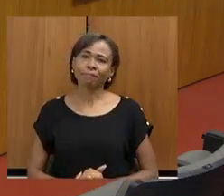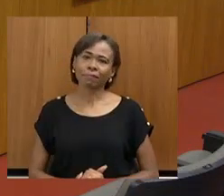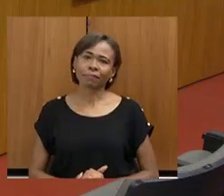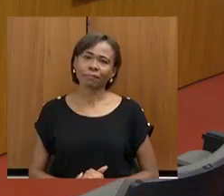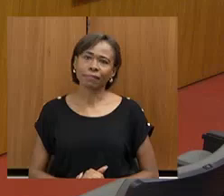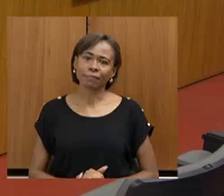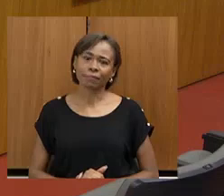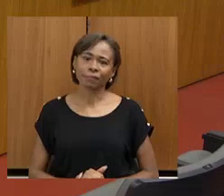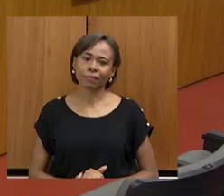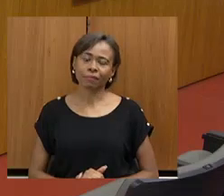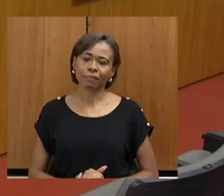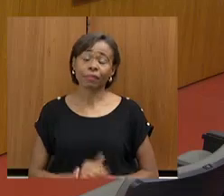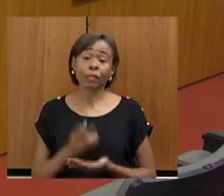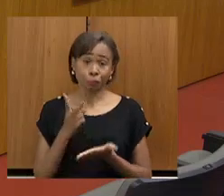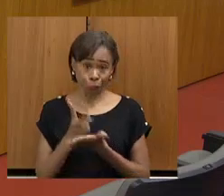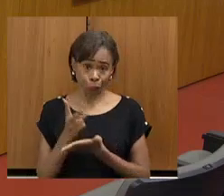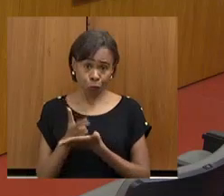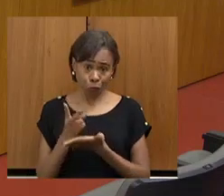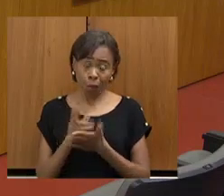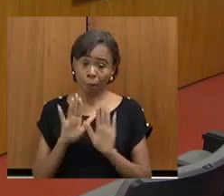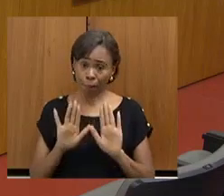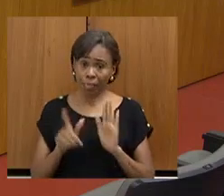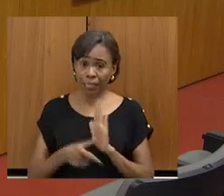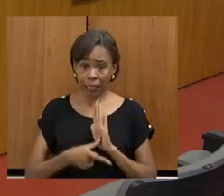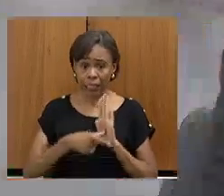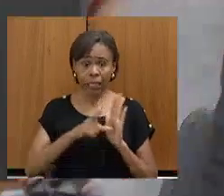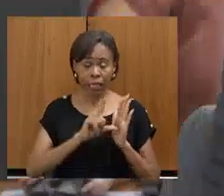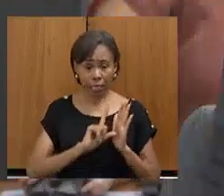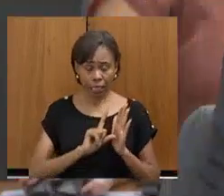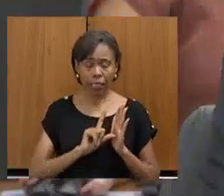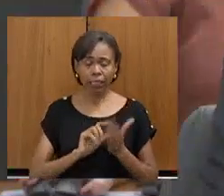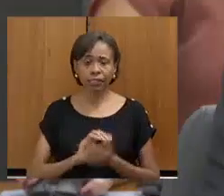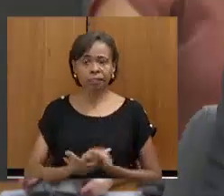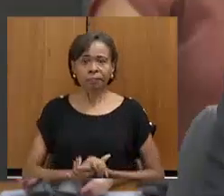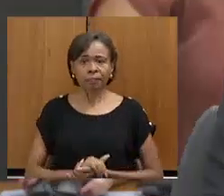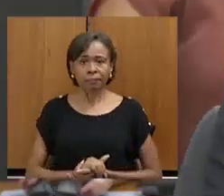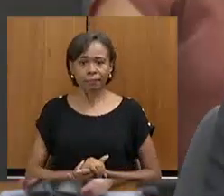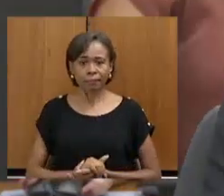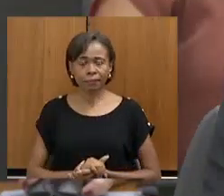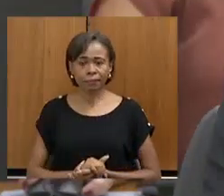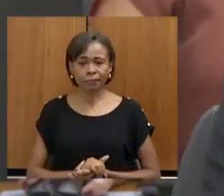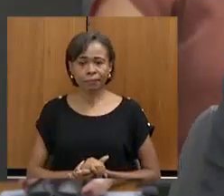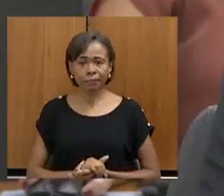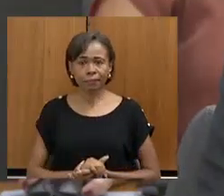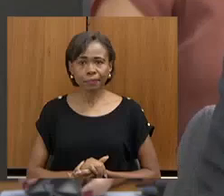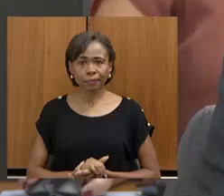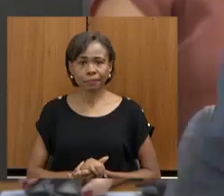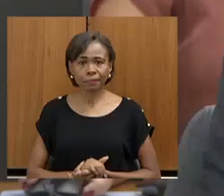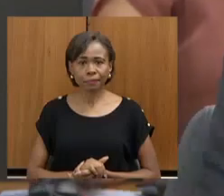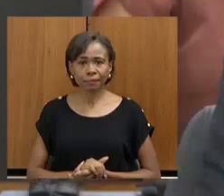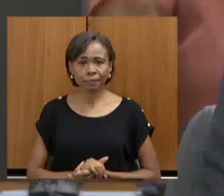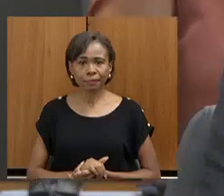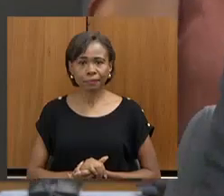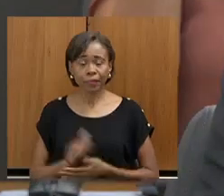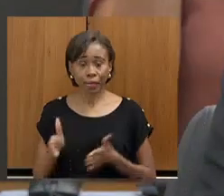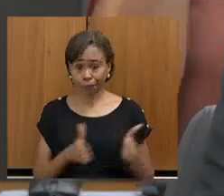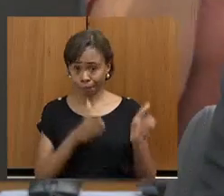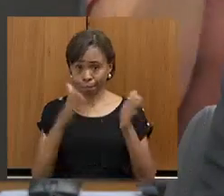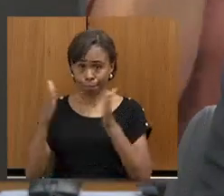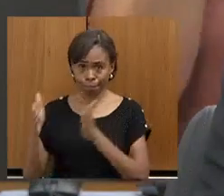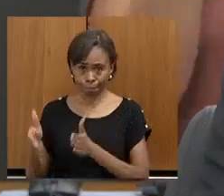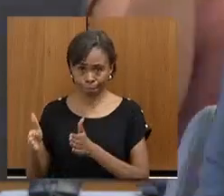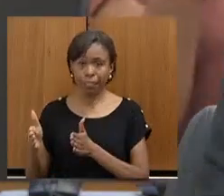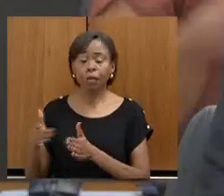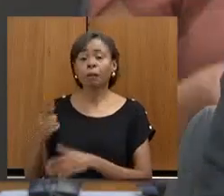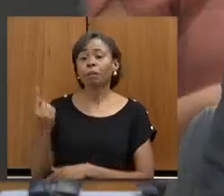Então, antes de dar continuidade aqui na fala dos nossos convidados, a gente vai passar, primeiramente,